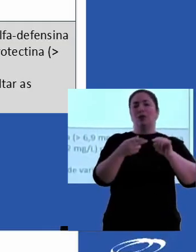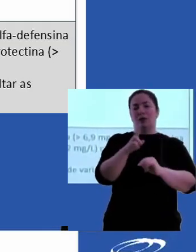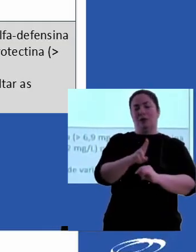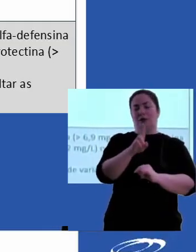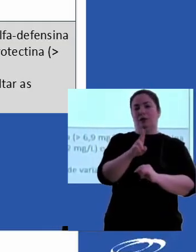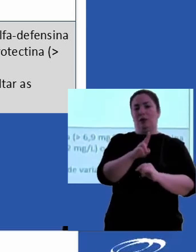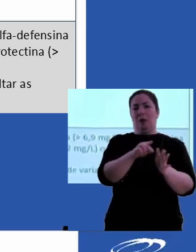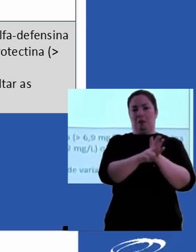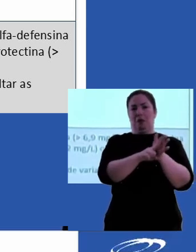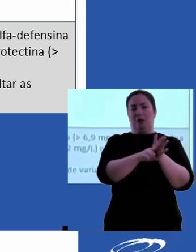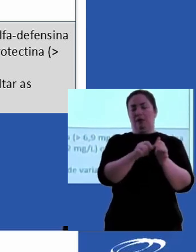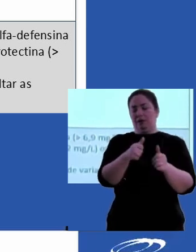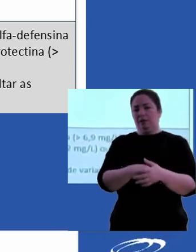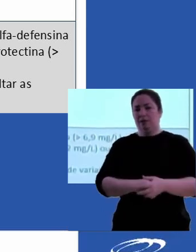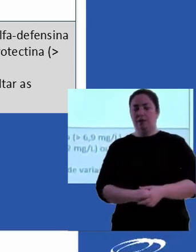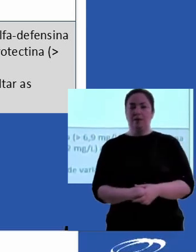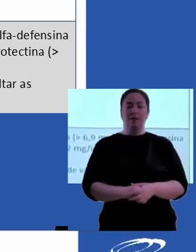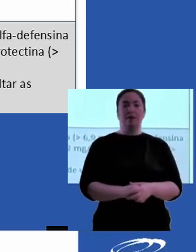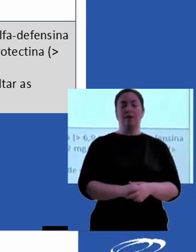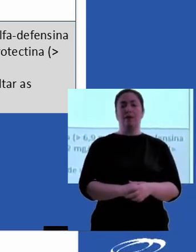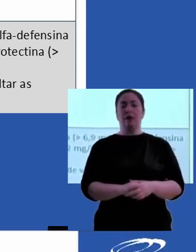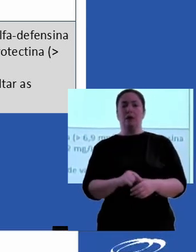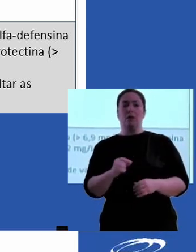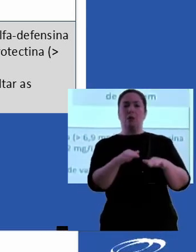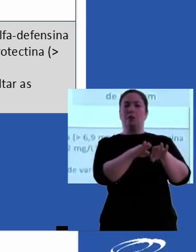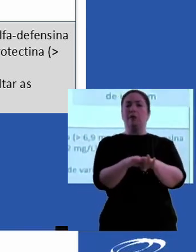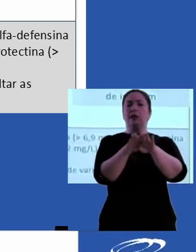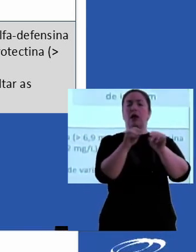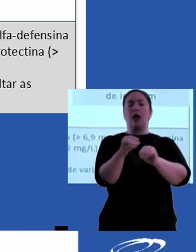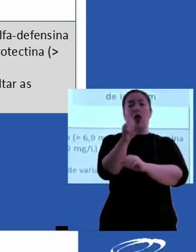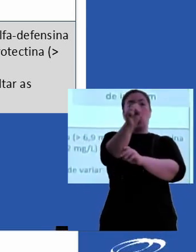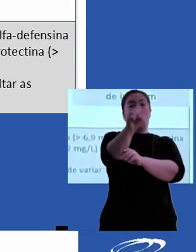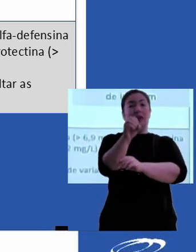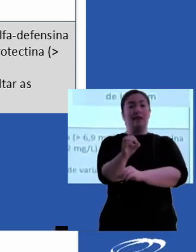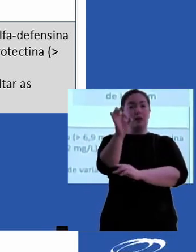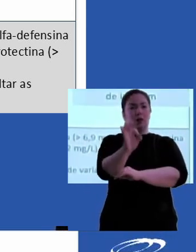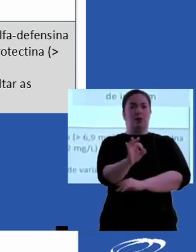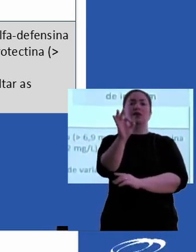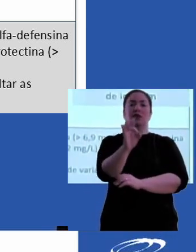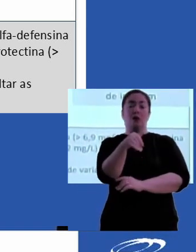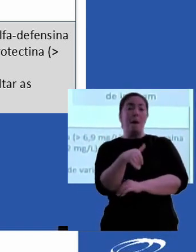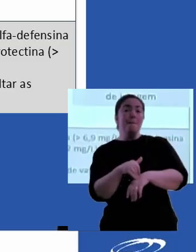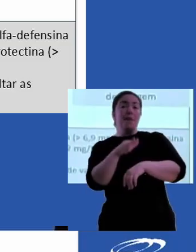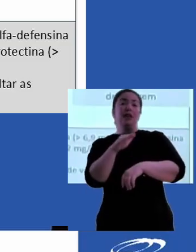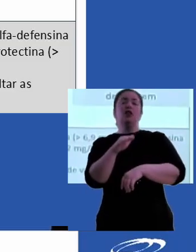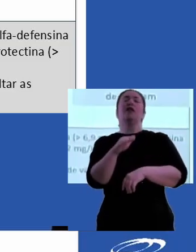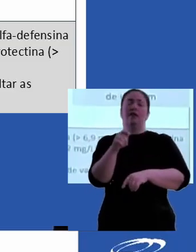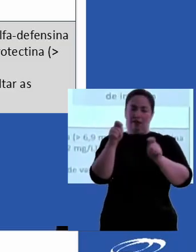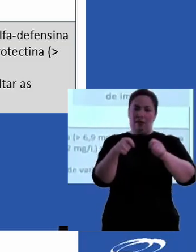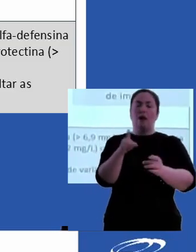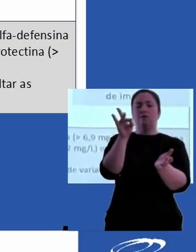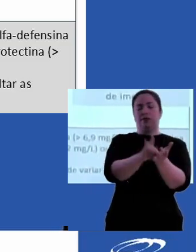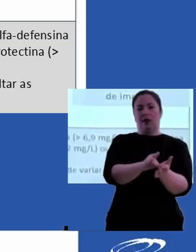de suporte. São os critérios que têm especificidade acima de 80%. Então, a gente vai considerar uma infecção como provável